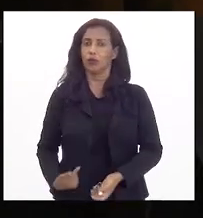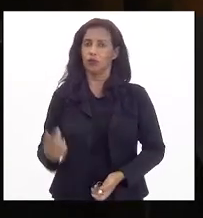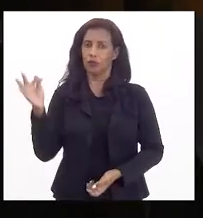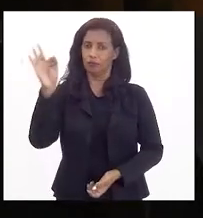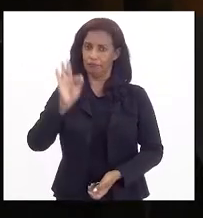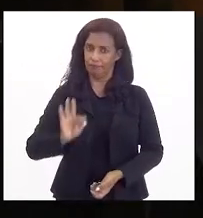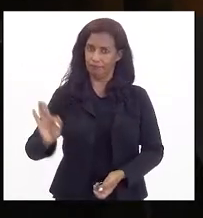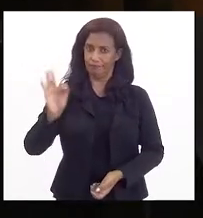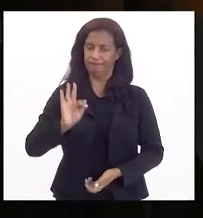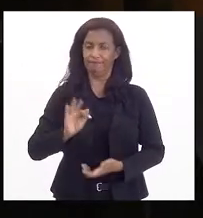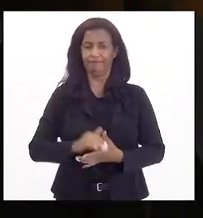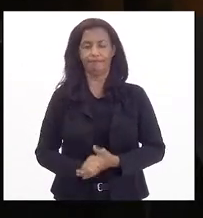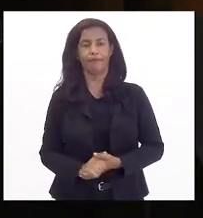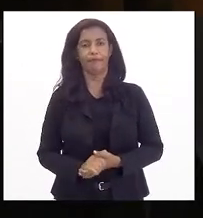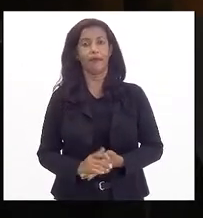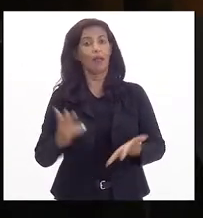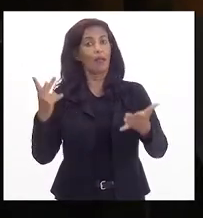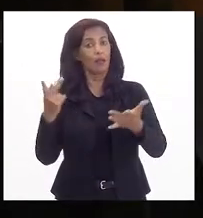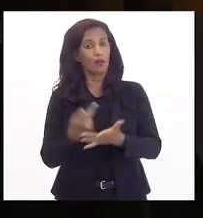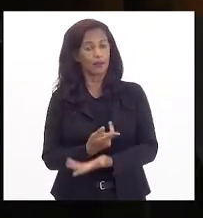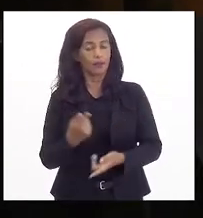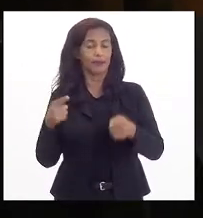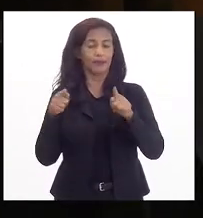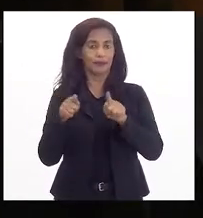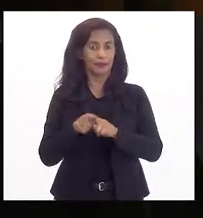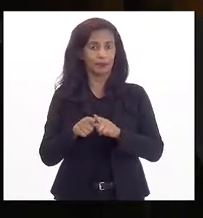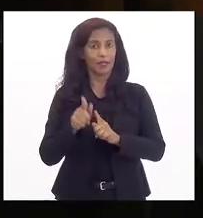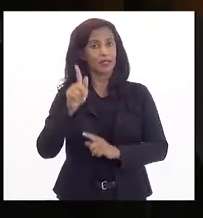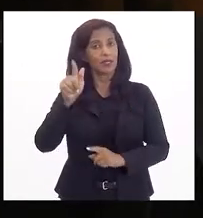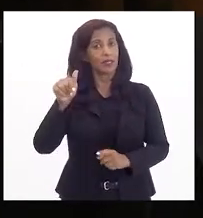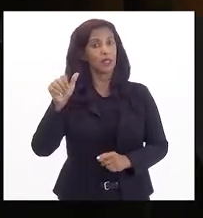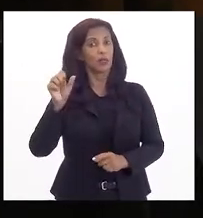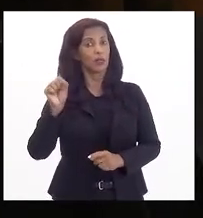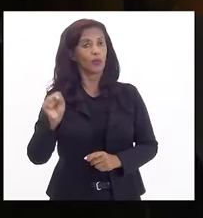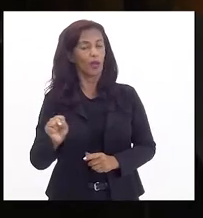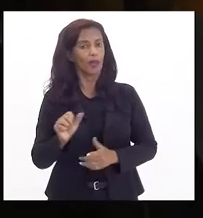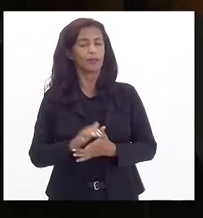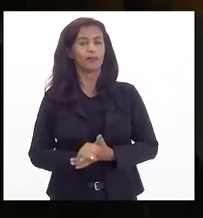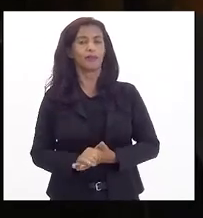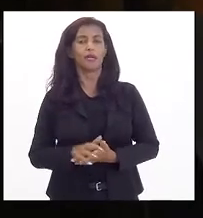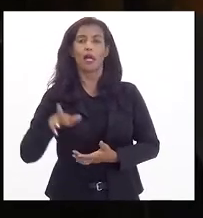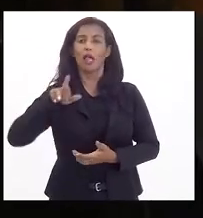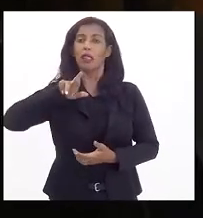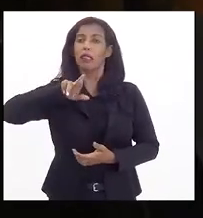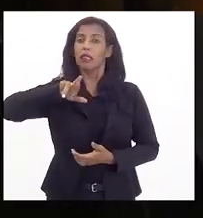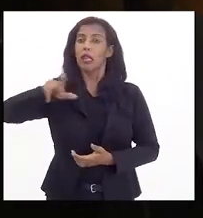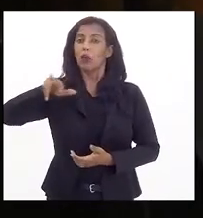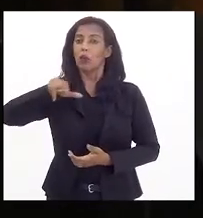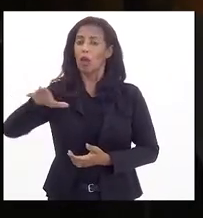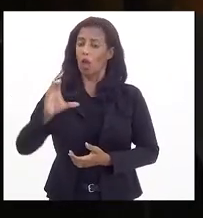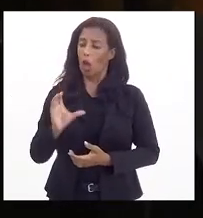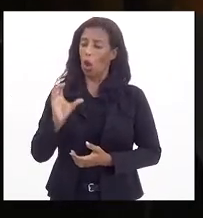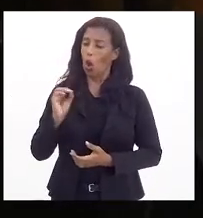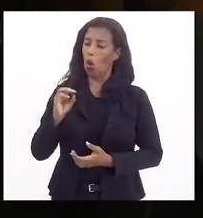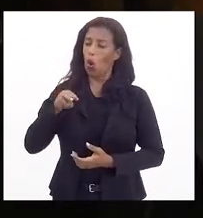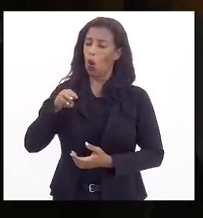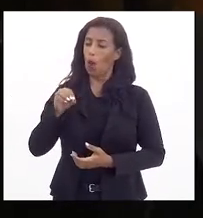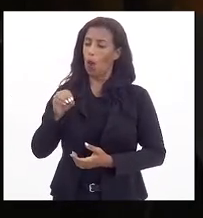federal. Ocorre, senhora Presidente, que o gás não é commodity.